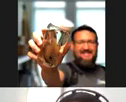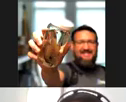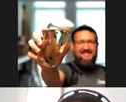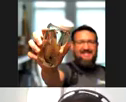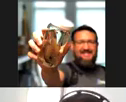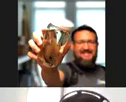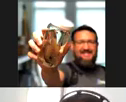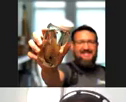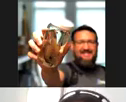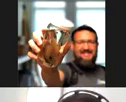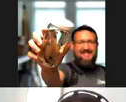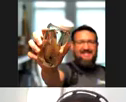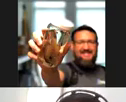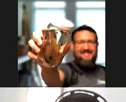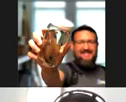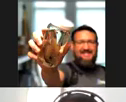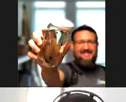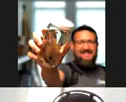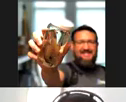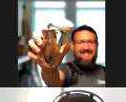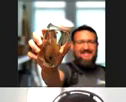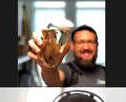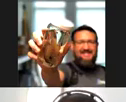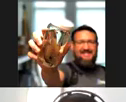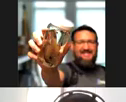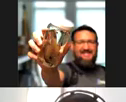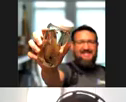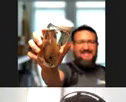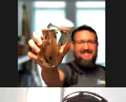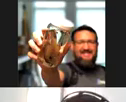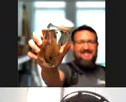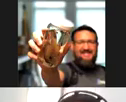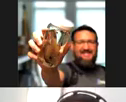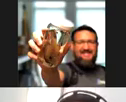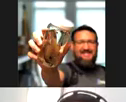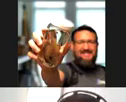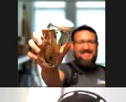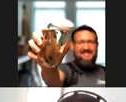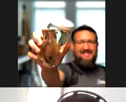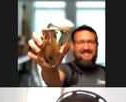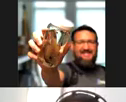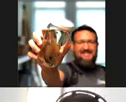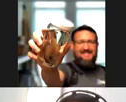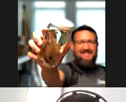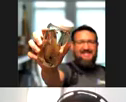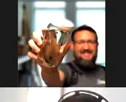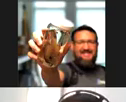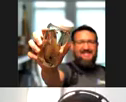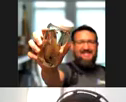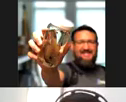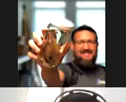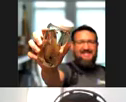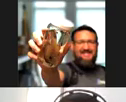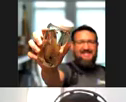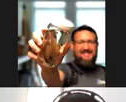indivíduos, né? Que eles vão adquirir recursos, e colocou aqui nesse sistema. Então, tem o período de estabilização, depois desse período a gente